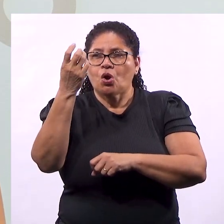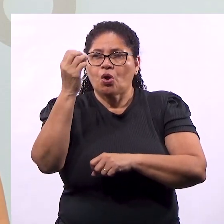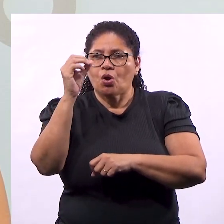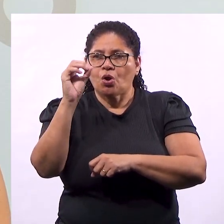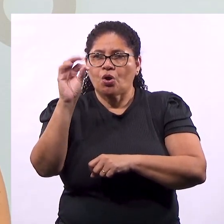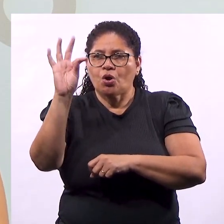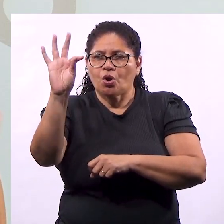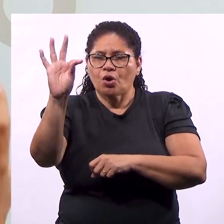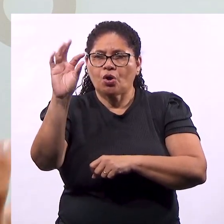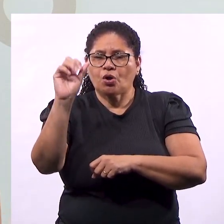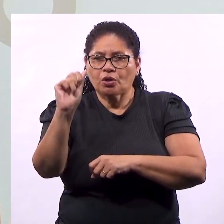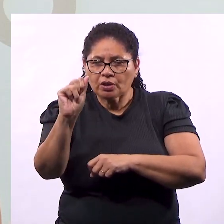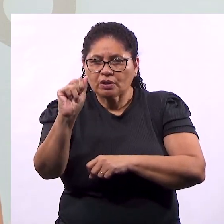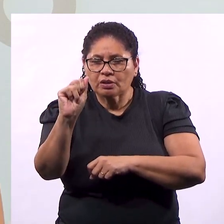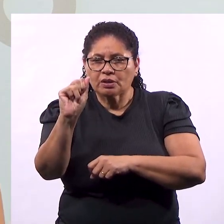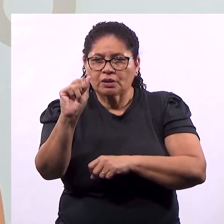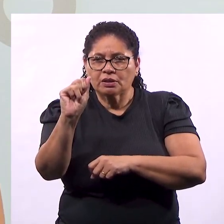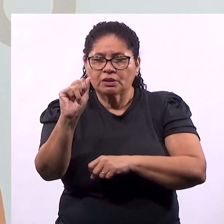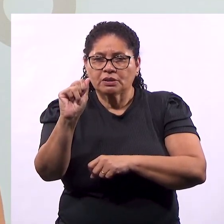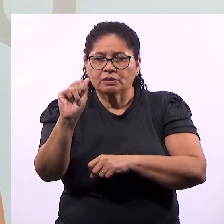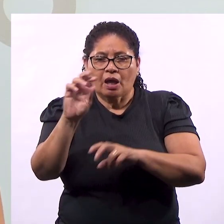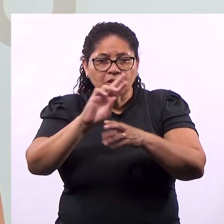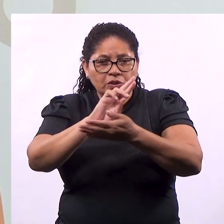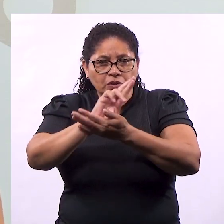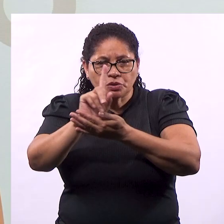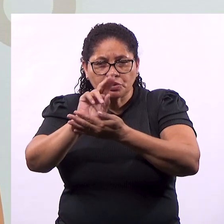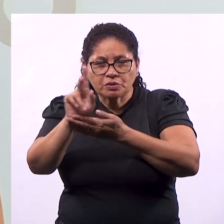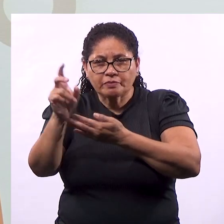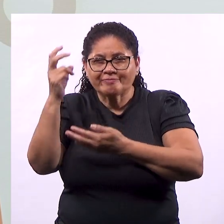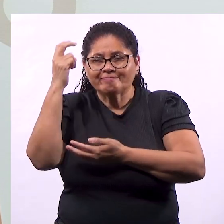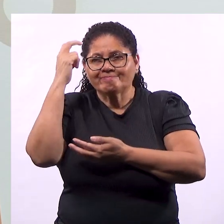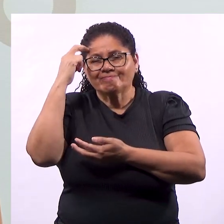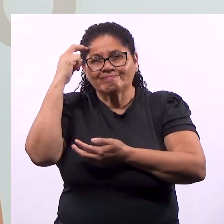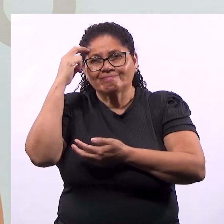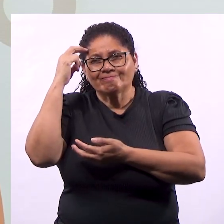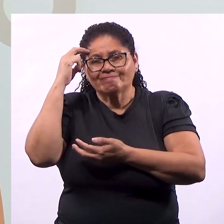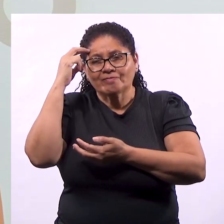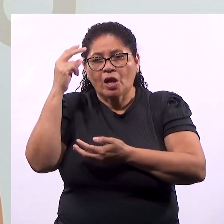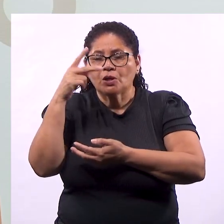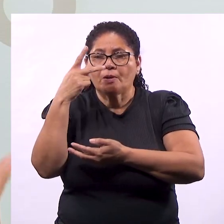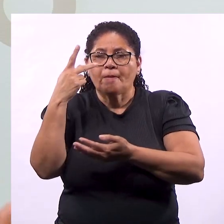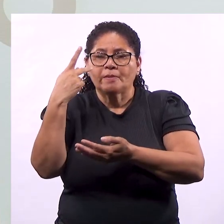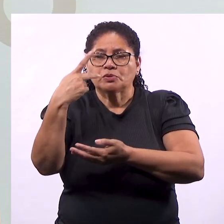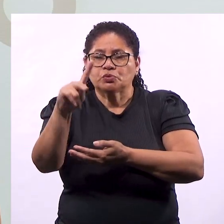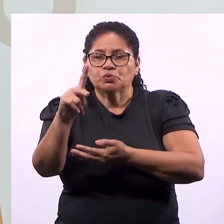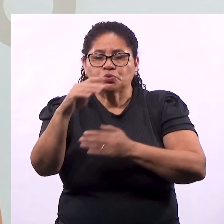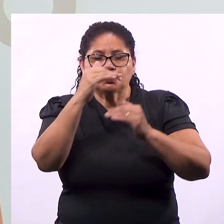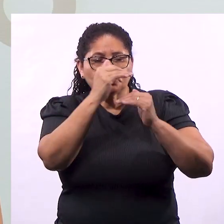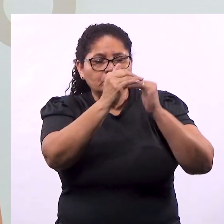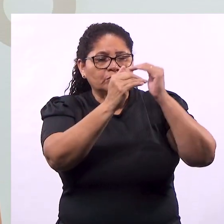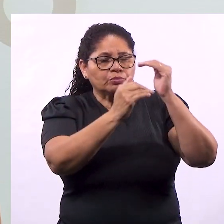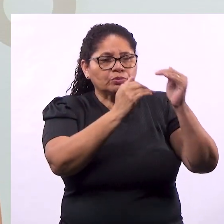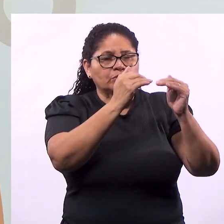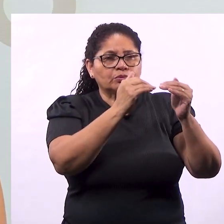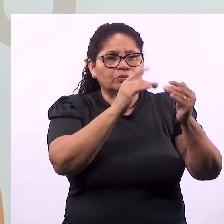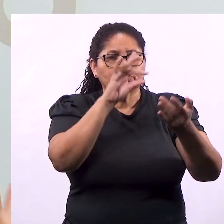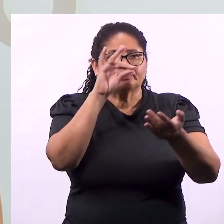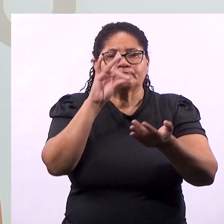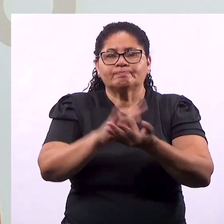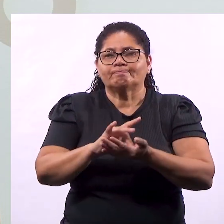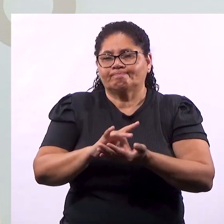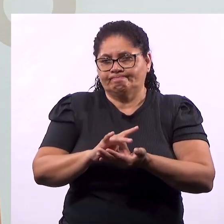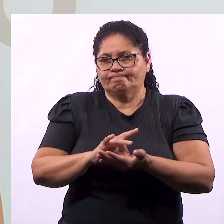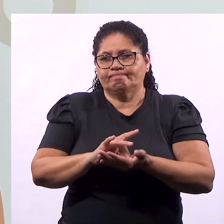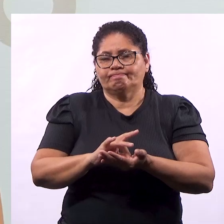né que considera as as diferentes culturas para sua construção para